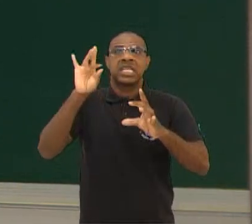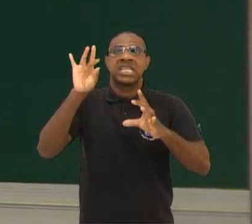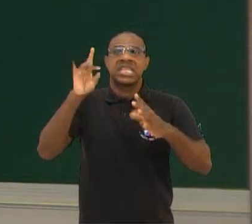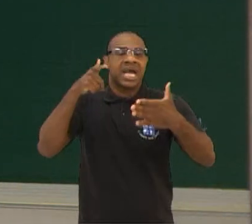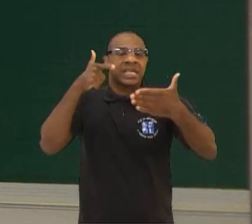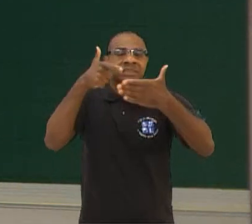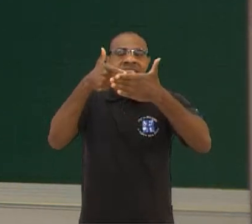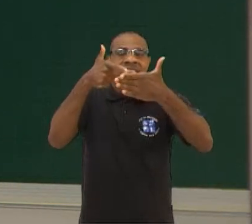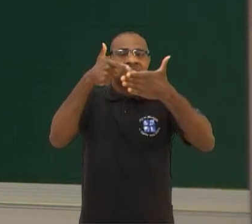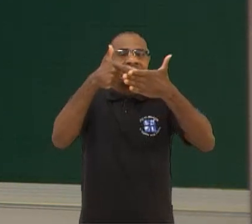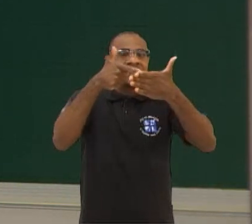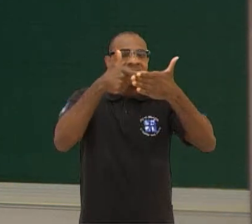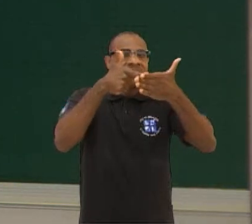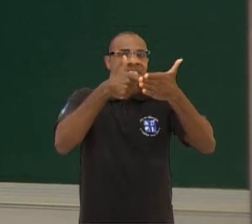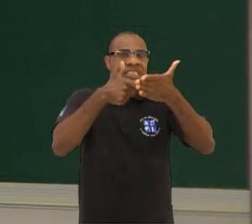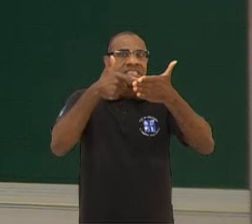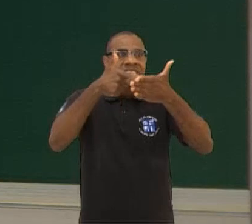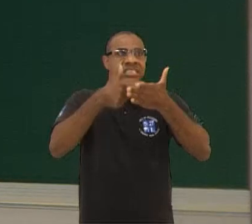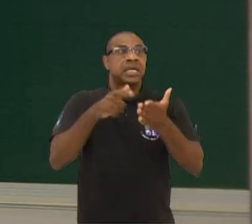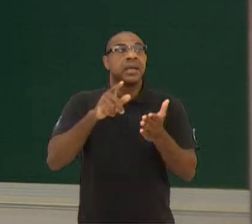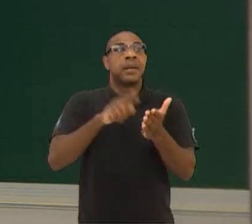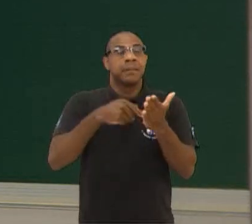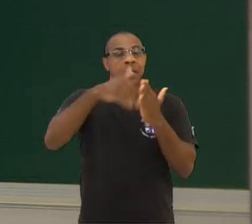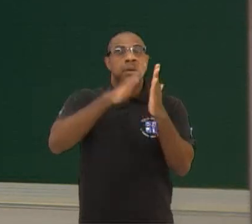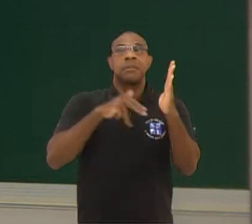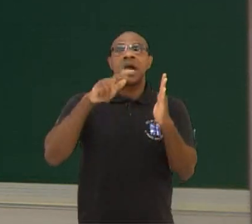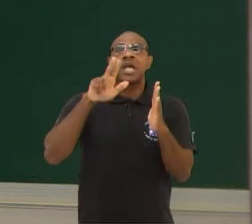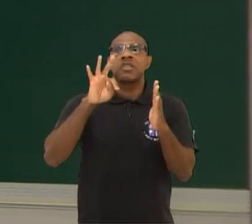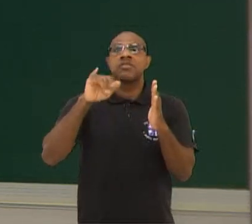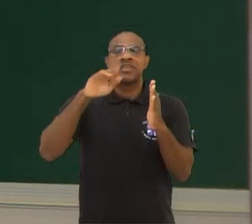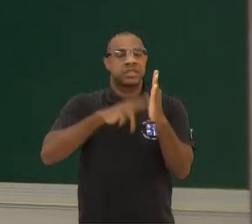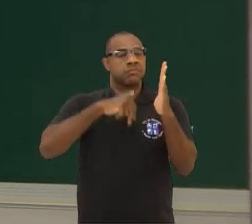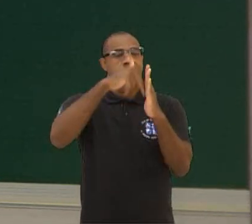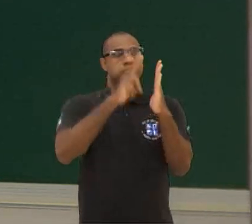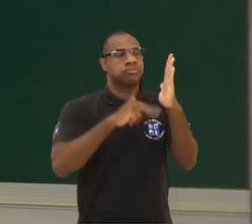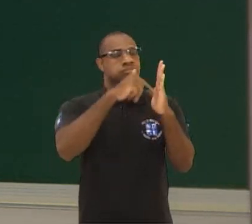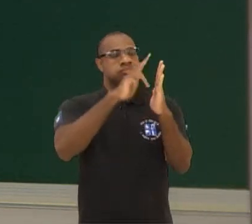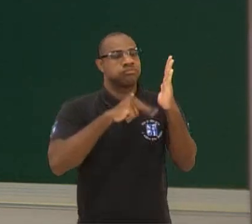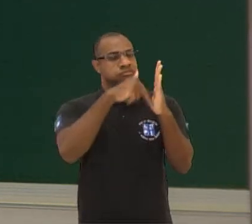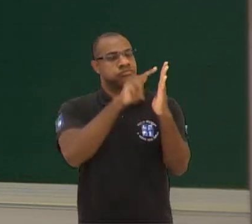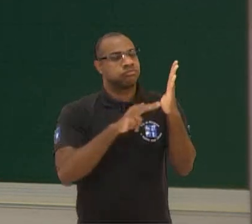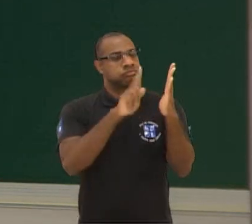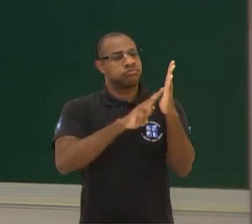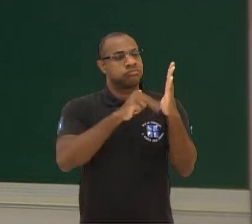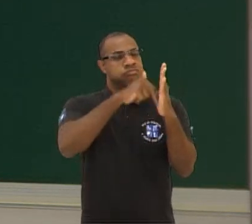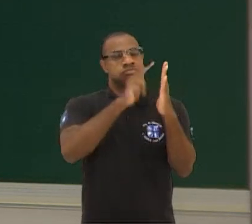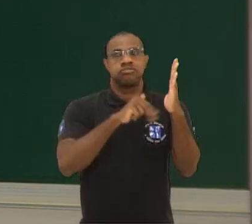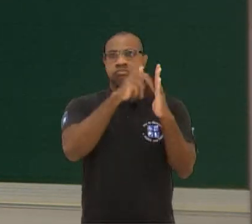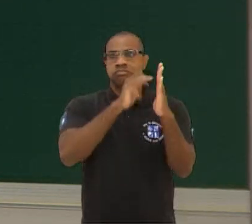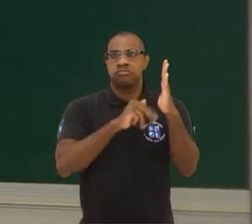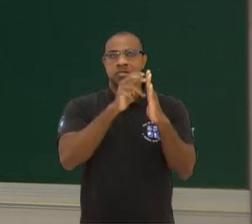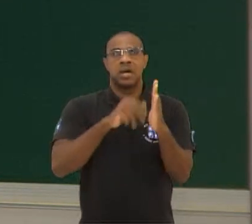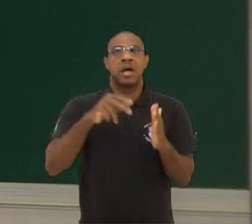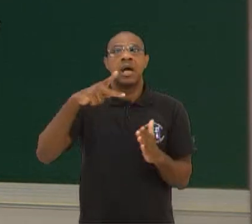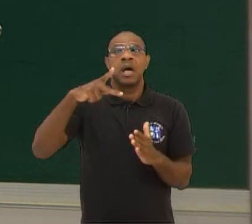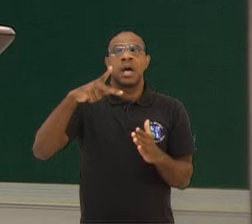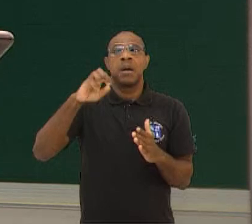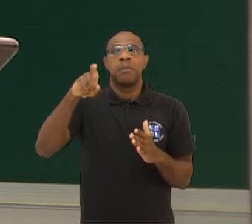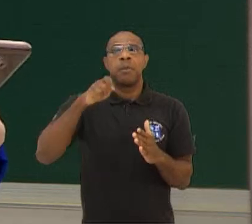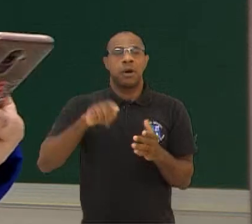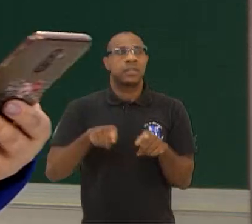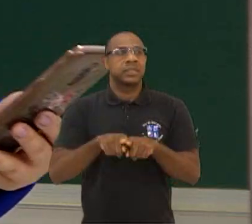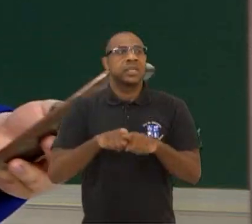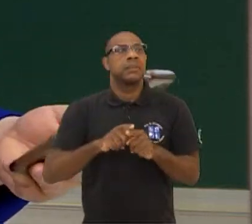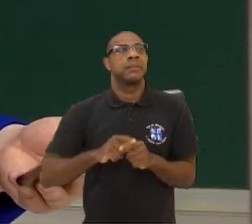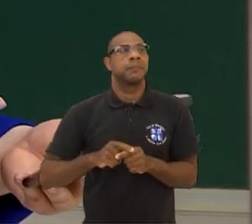que eu recomendo? Passa uma tinta epóxi primeiro e depois você pinta, usa uma tinta que a gente chama